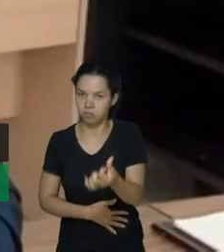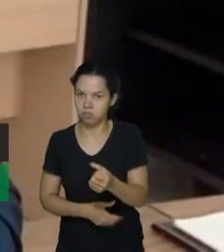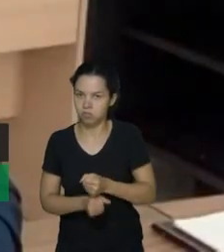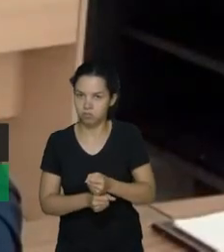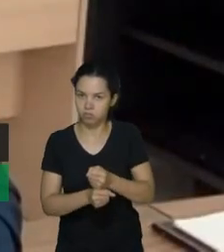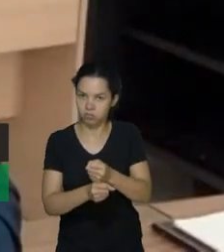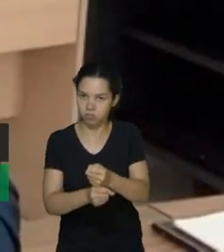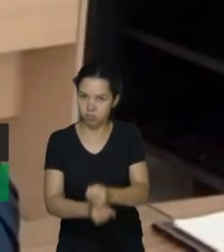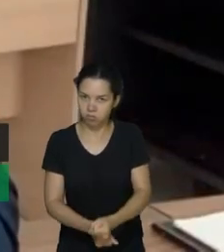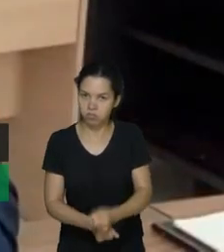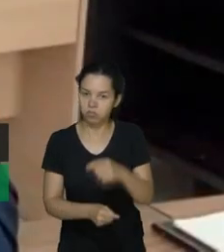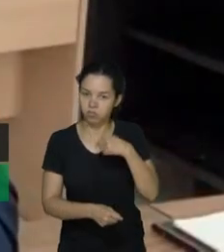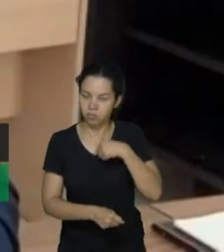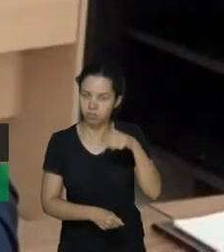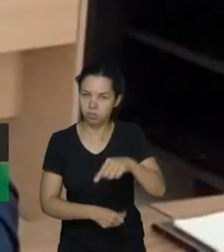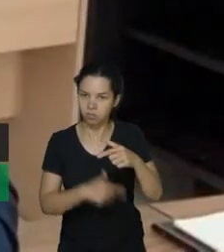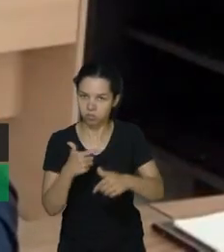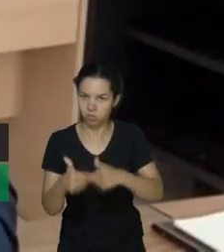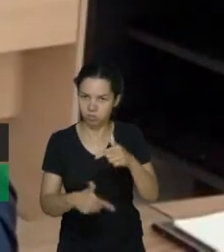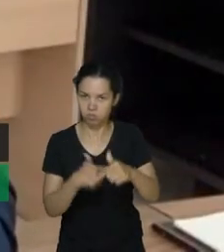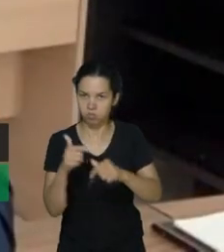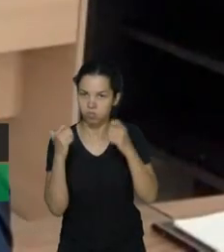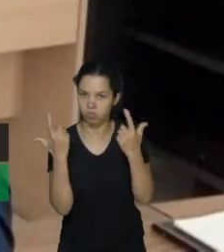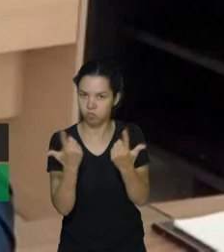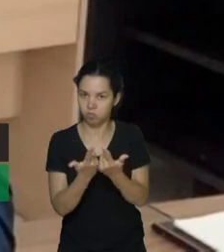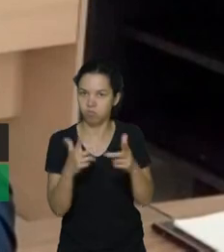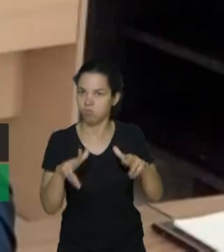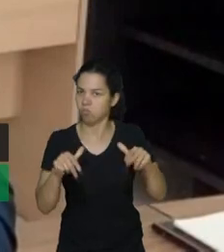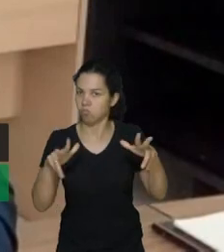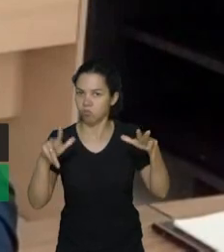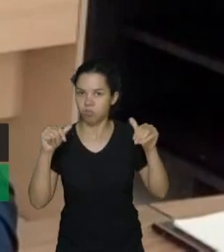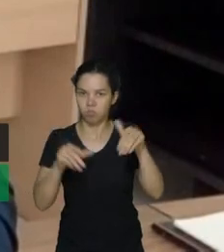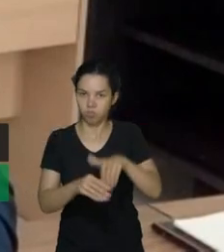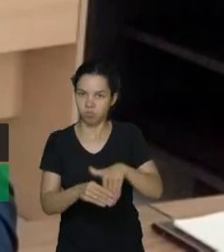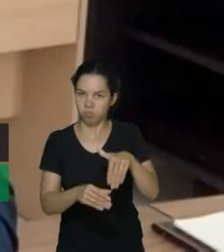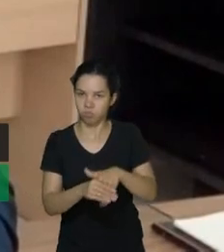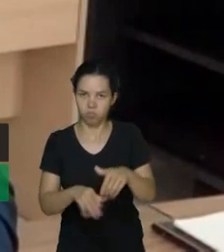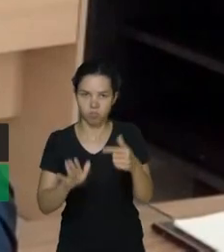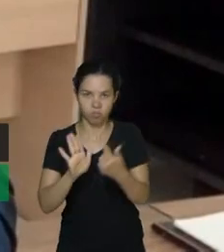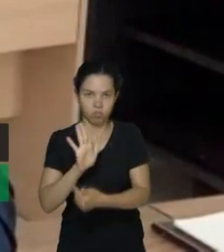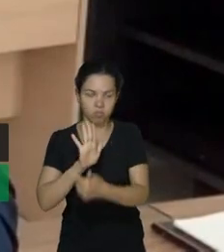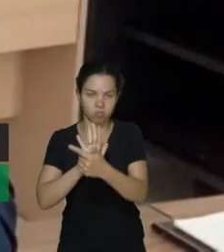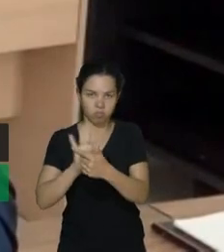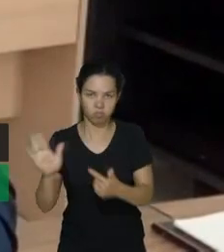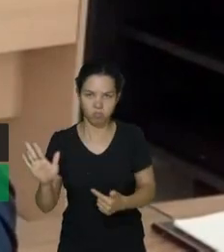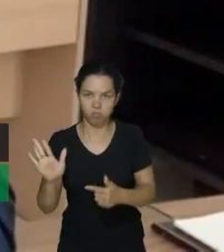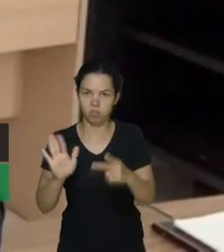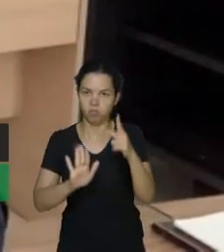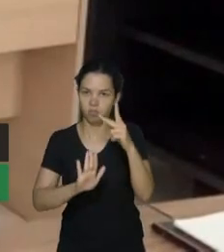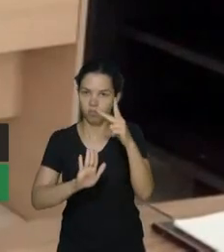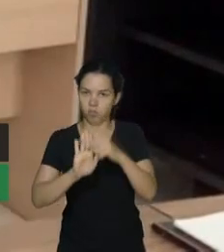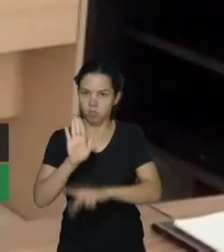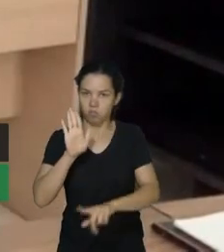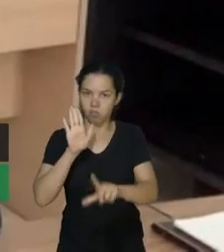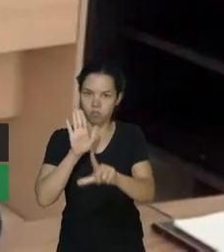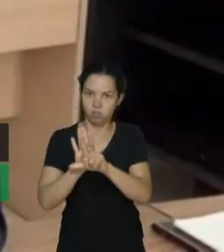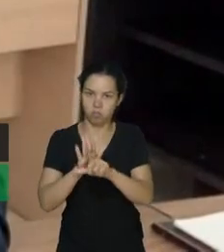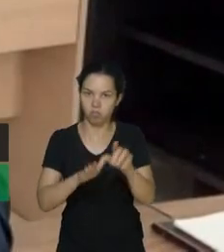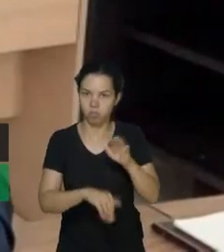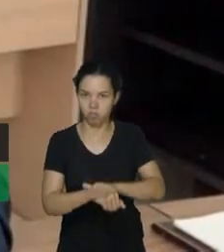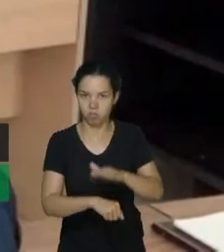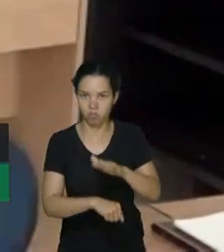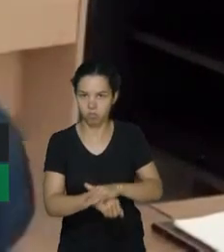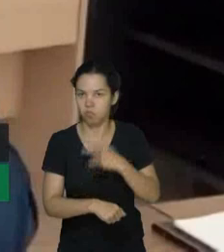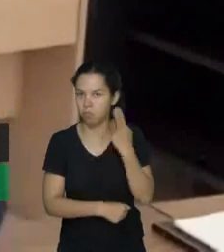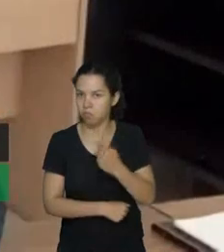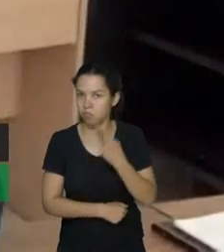eu tive nessa casa, nunca votei favorável a um veto de um projeto de lei de iniciativa